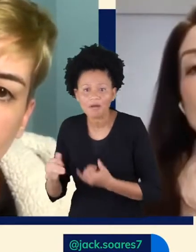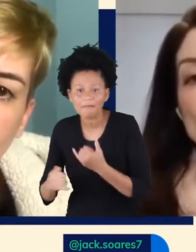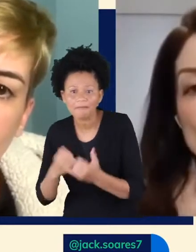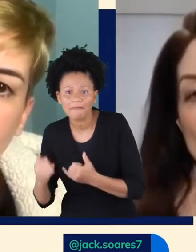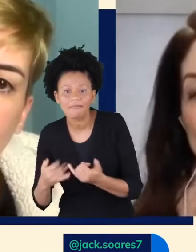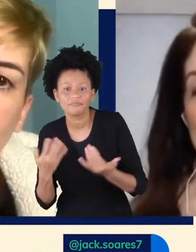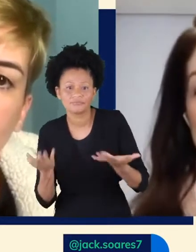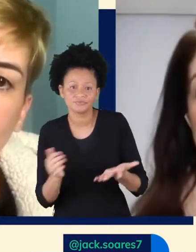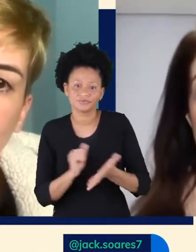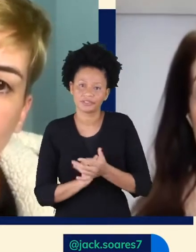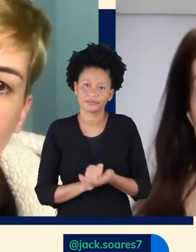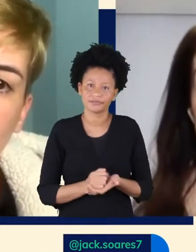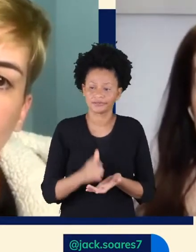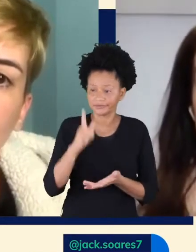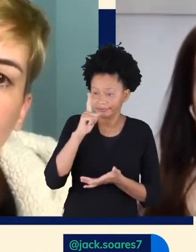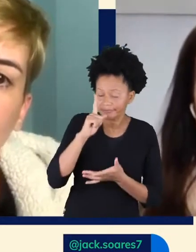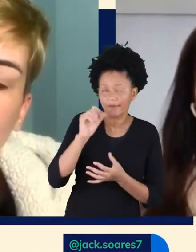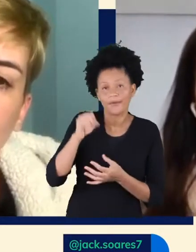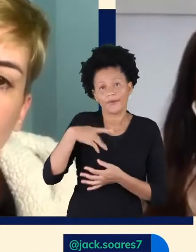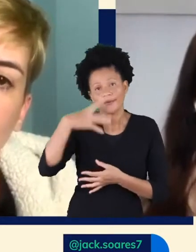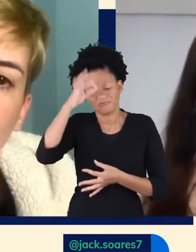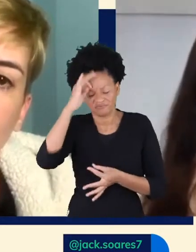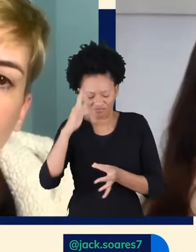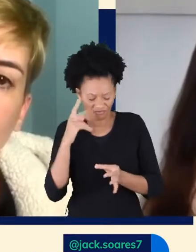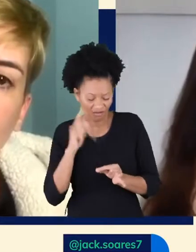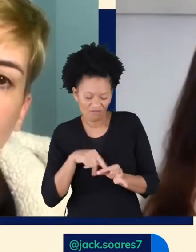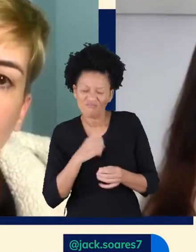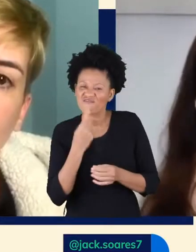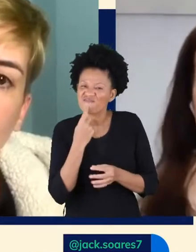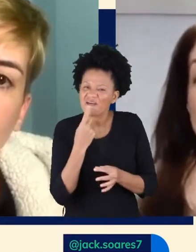tá ficando com o órgão genital